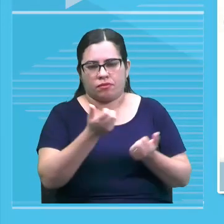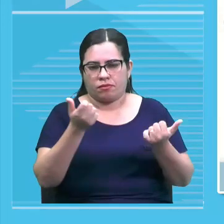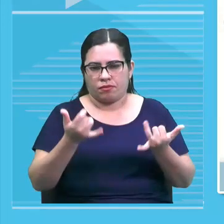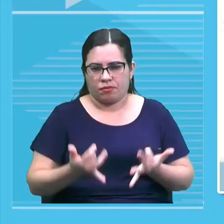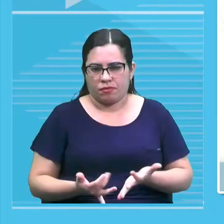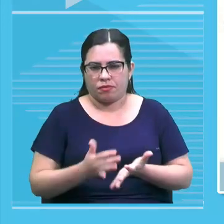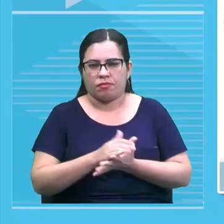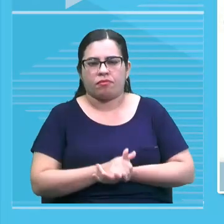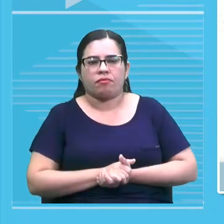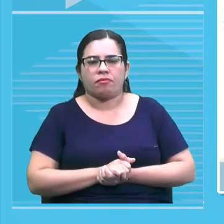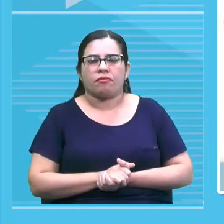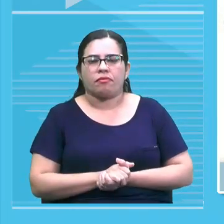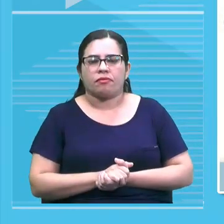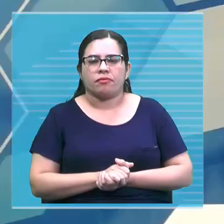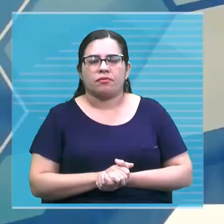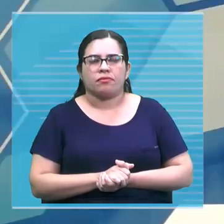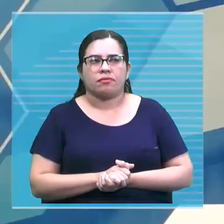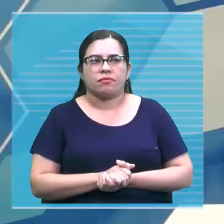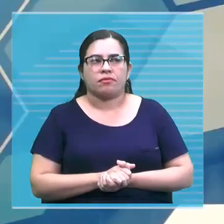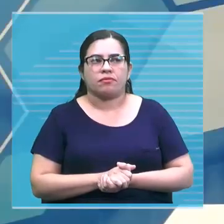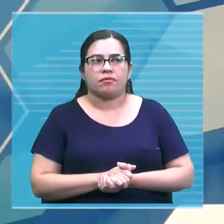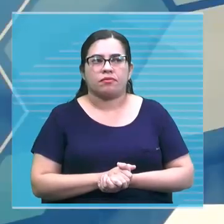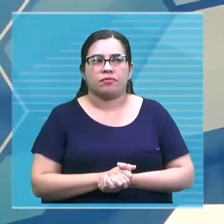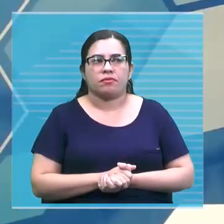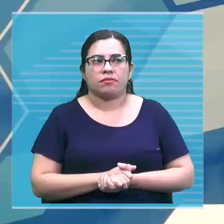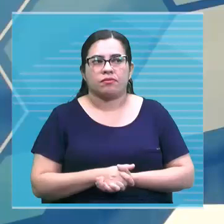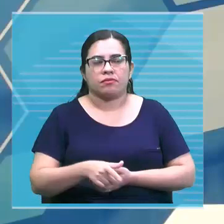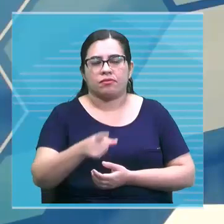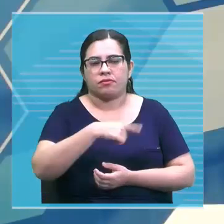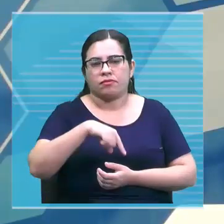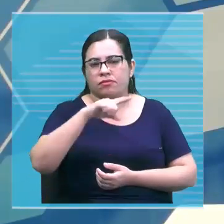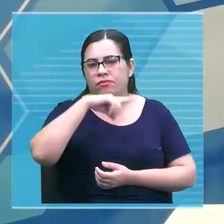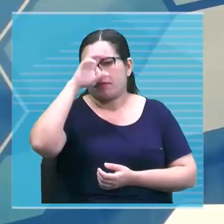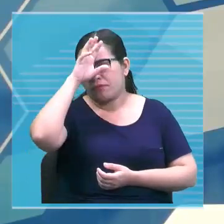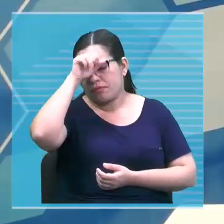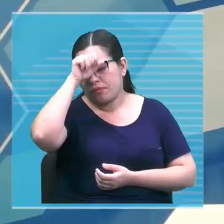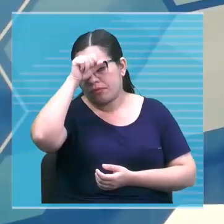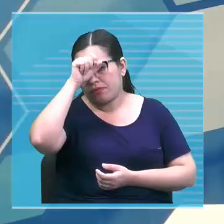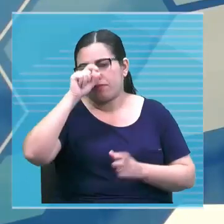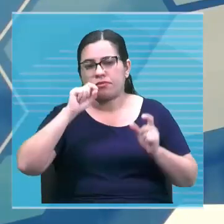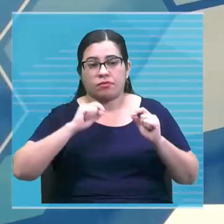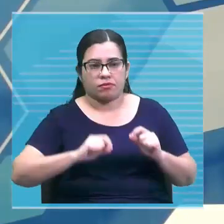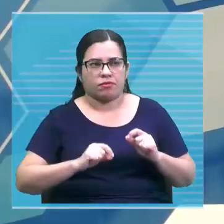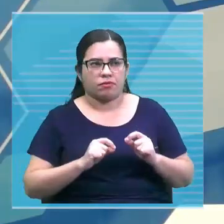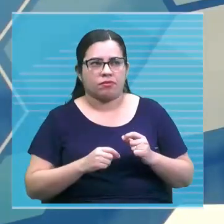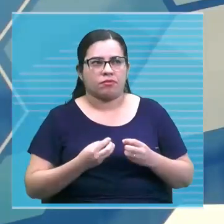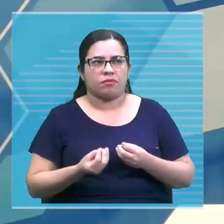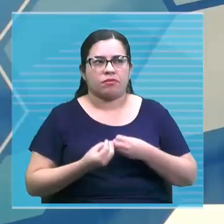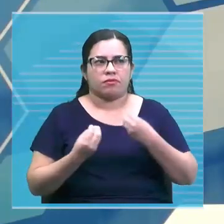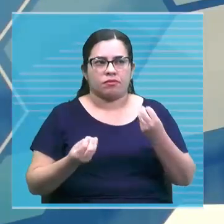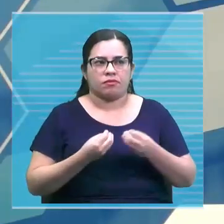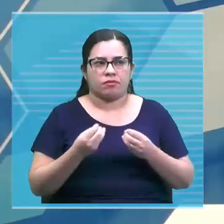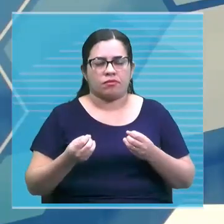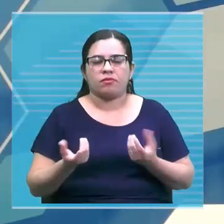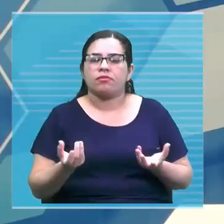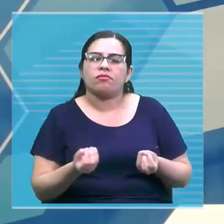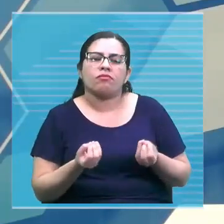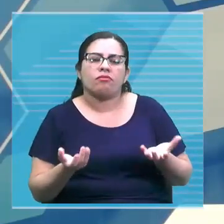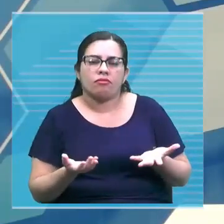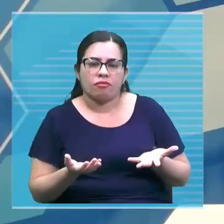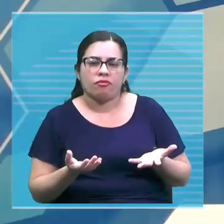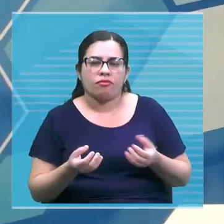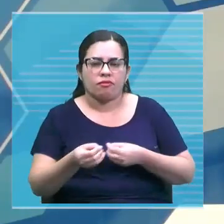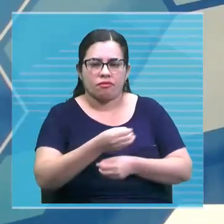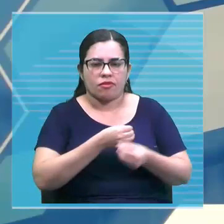jovem então jovens a gente vai observar o seguinte agora a partícula ela vai ficar no